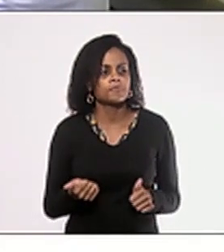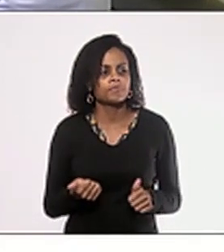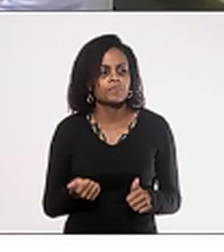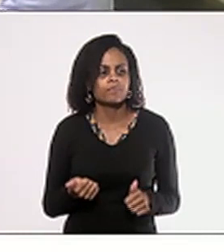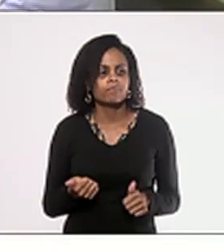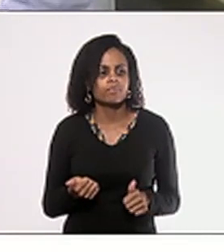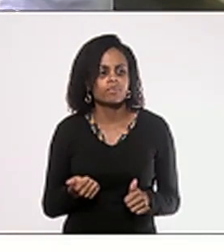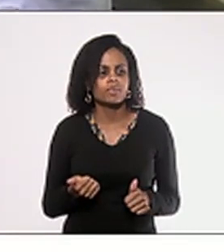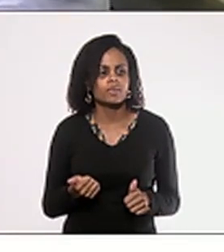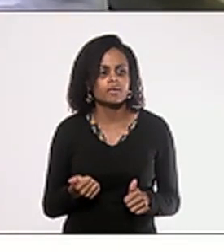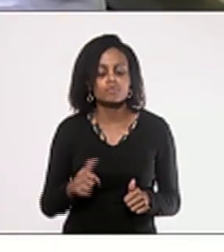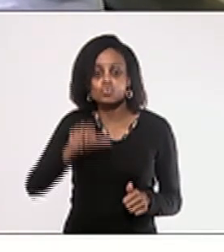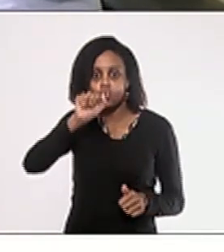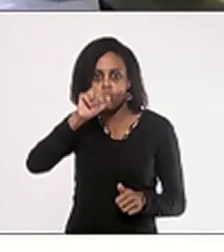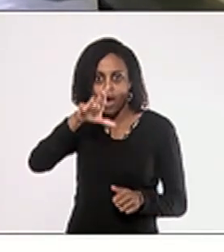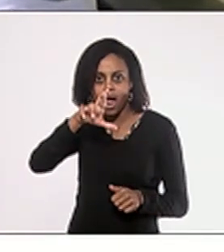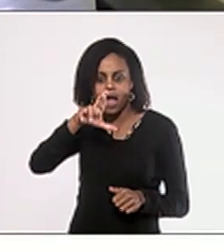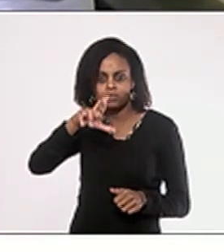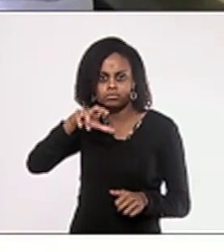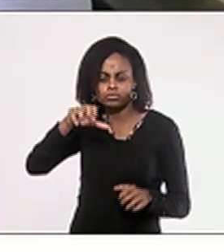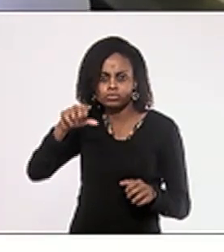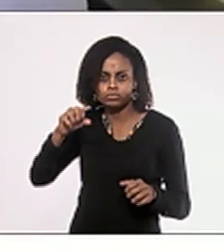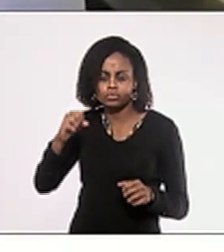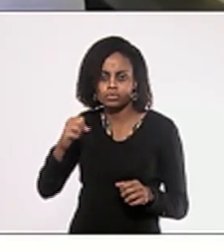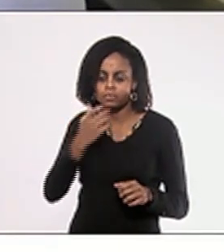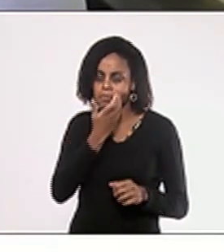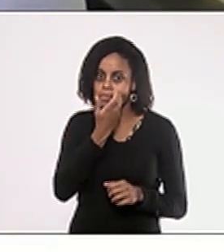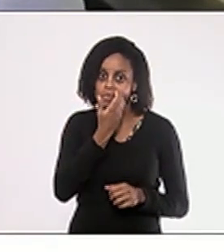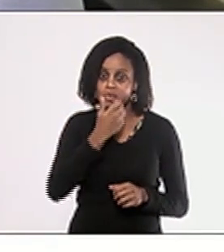a pressão do ar que sai